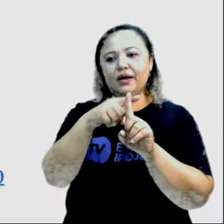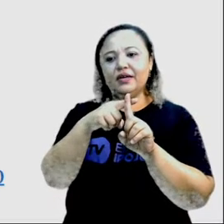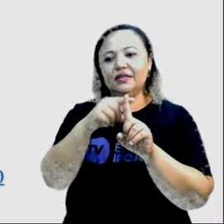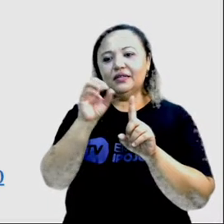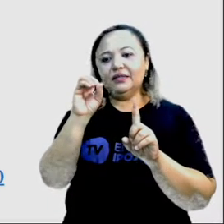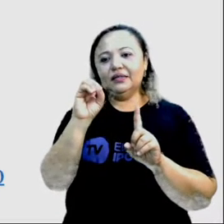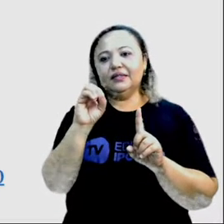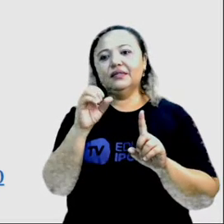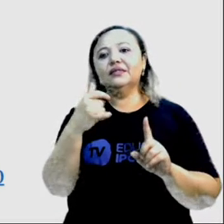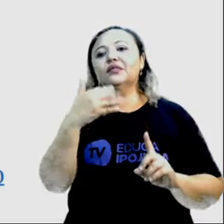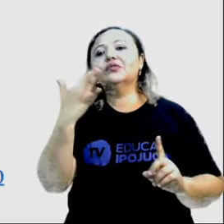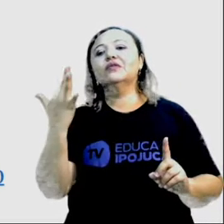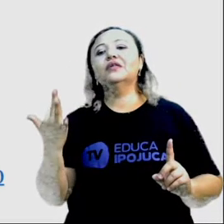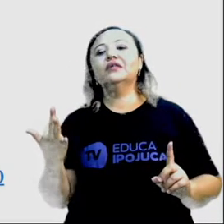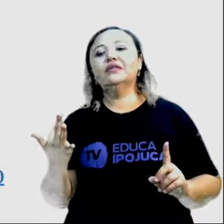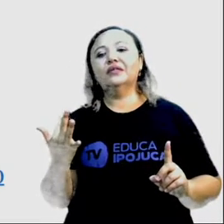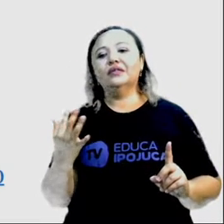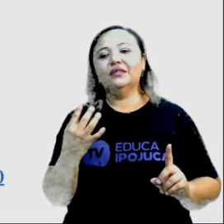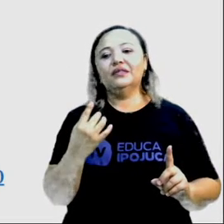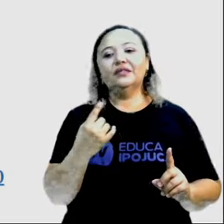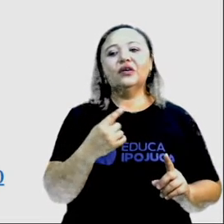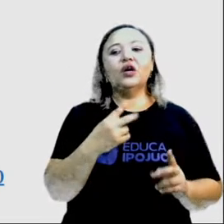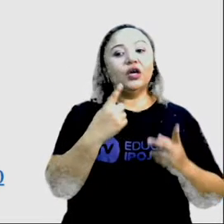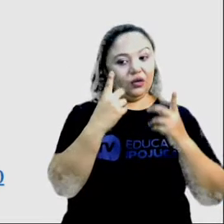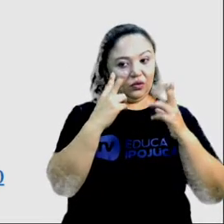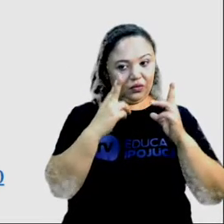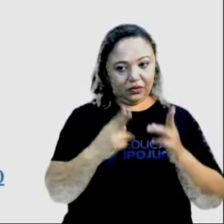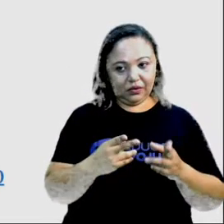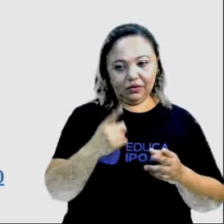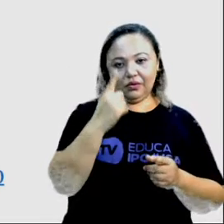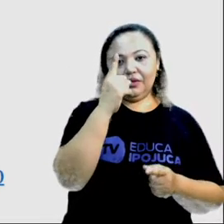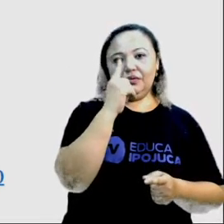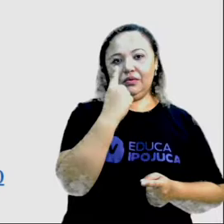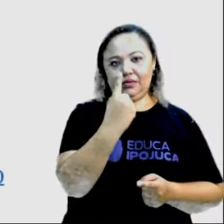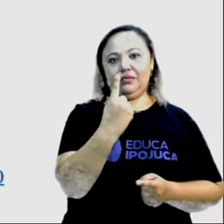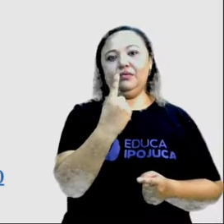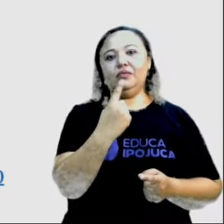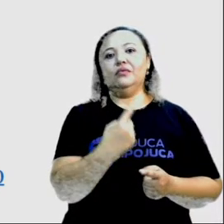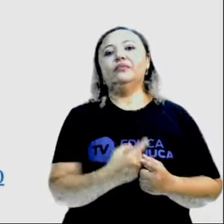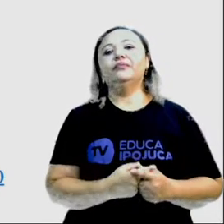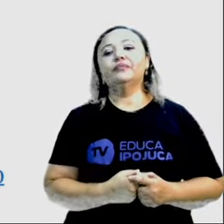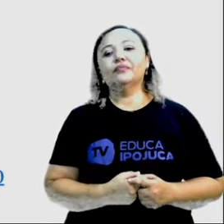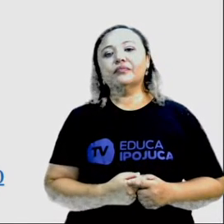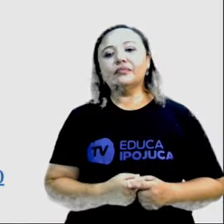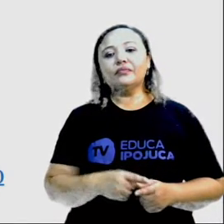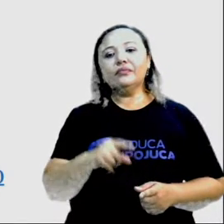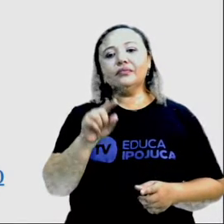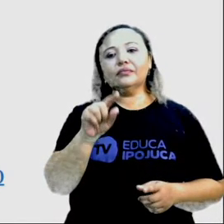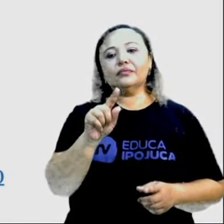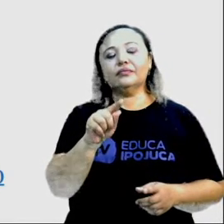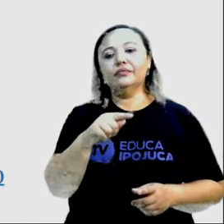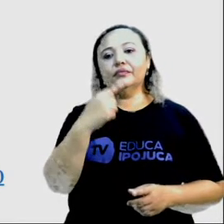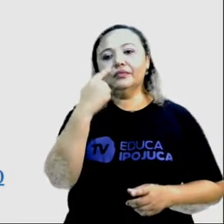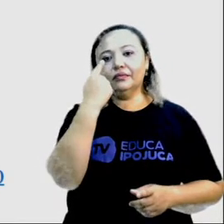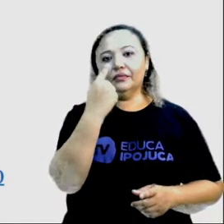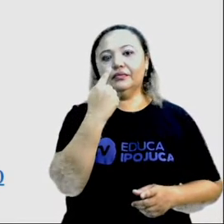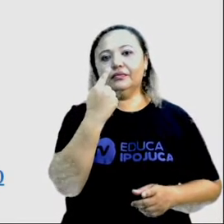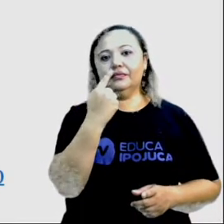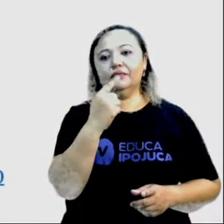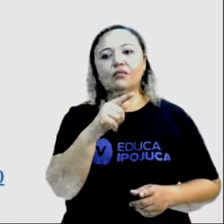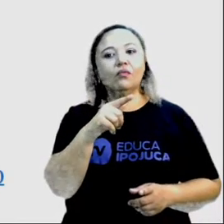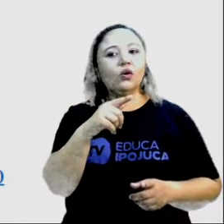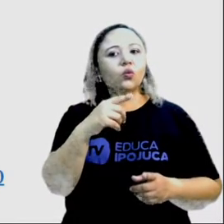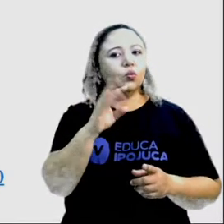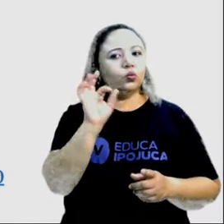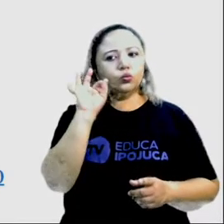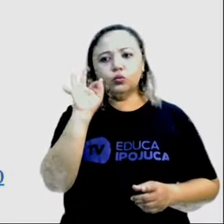Gil, dá quanto? Vai dar igual a 1, tá? Então, quando adicionamos um elemento e não